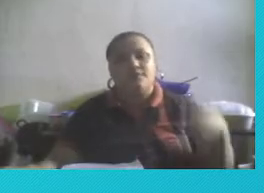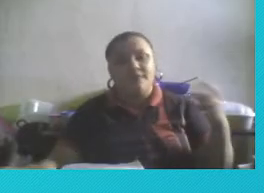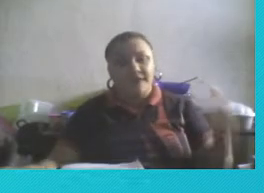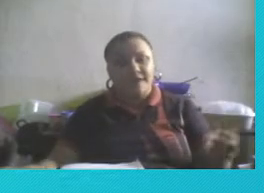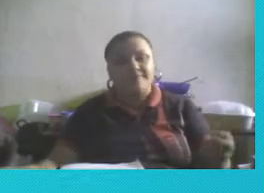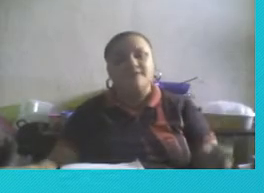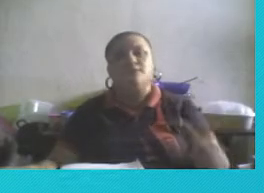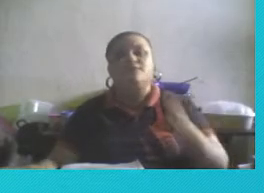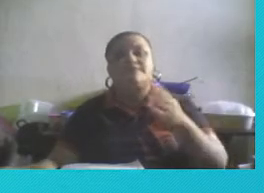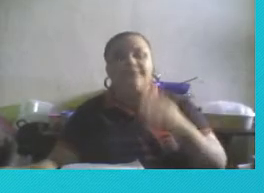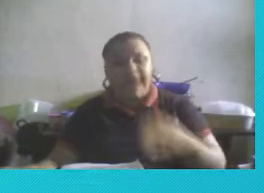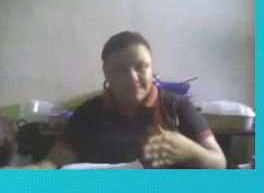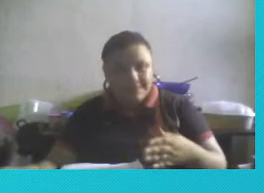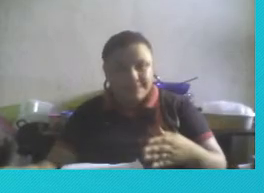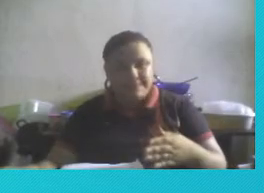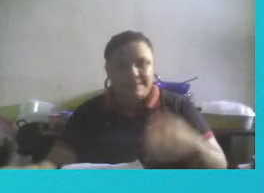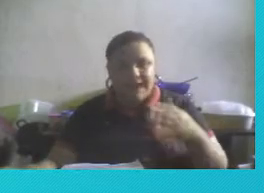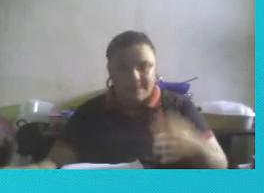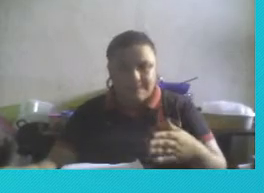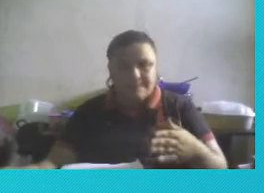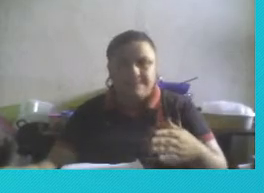são os MERS e os